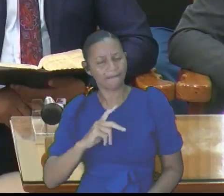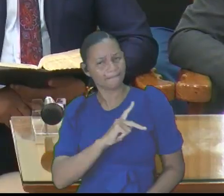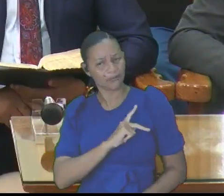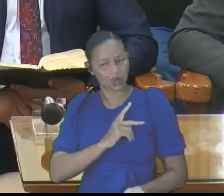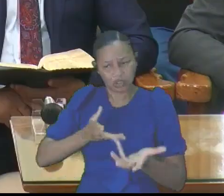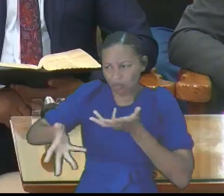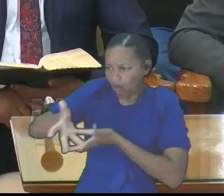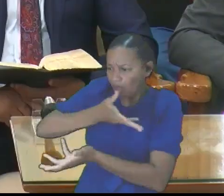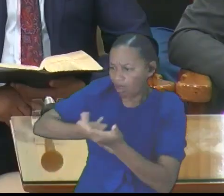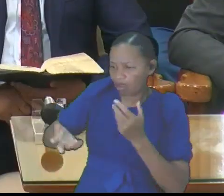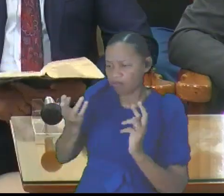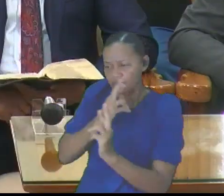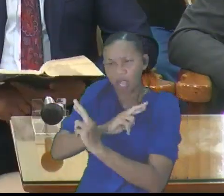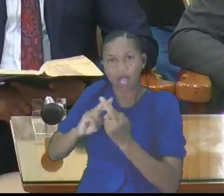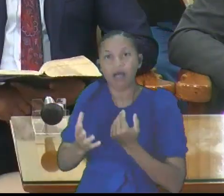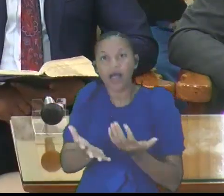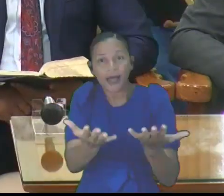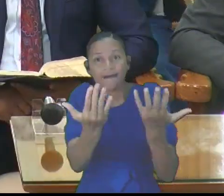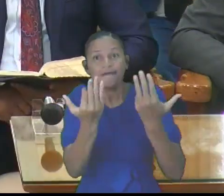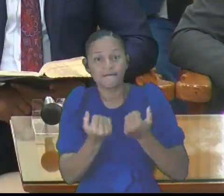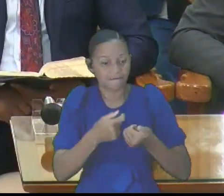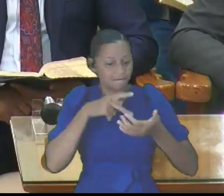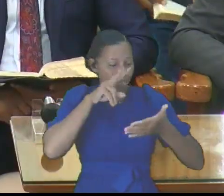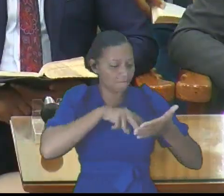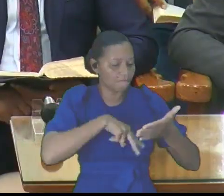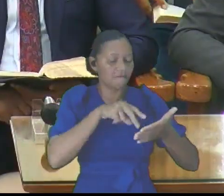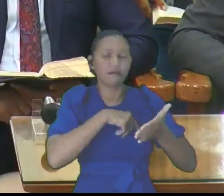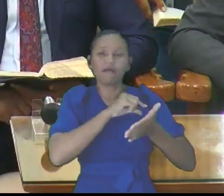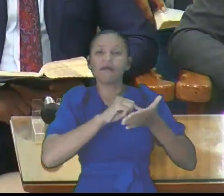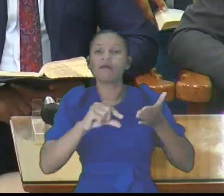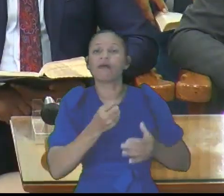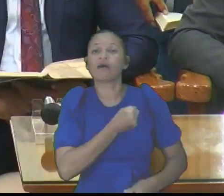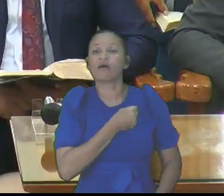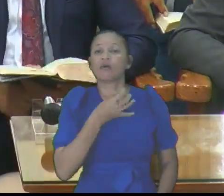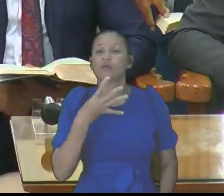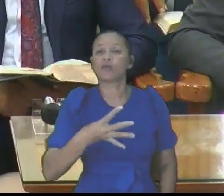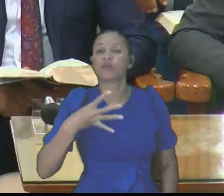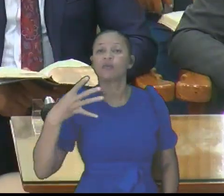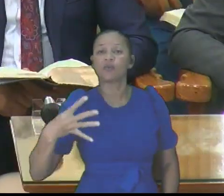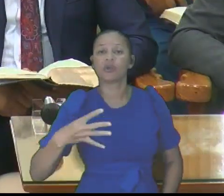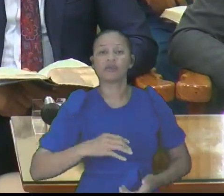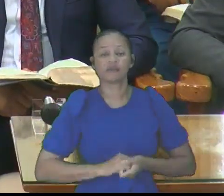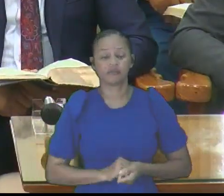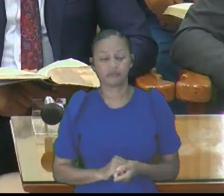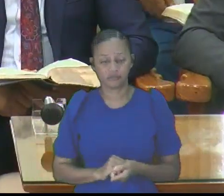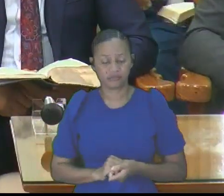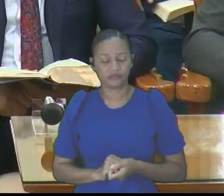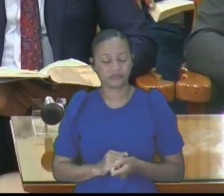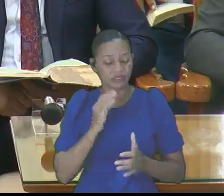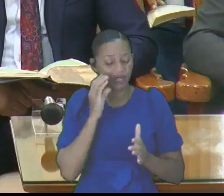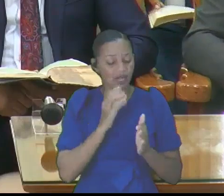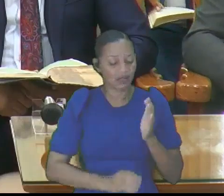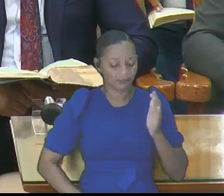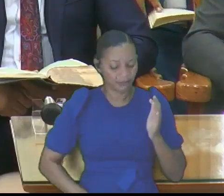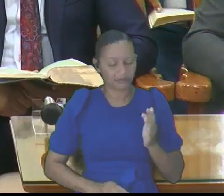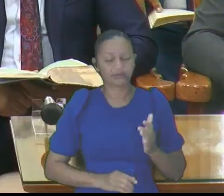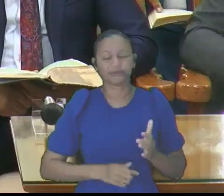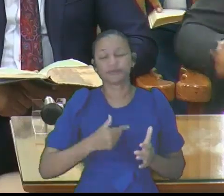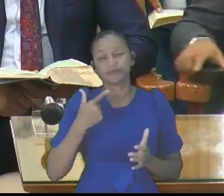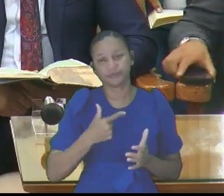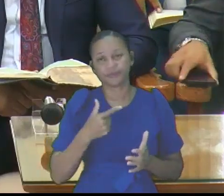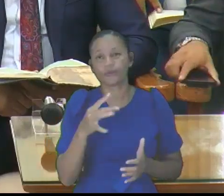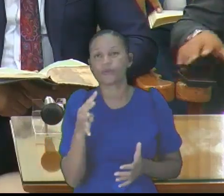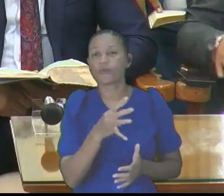Vamos ver o versículo de número 44. Atos 2,44, que esclarece